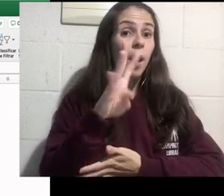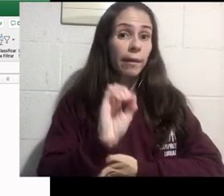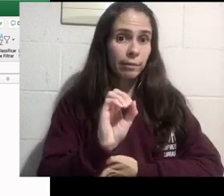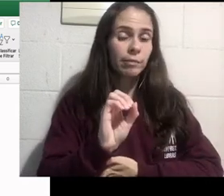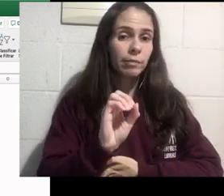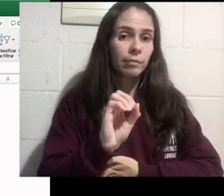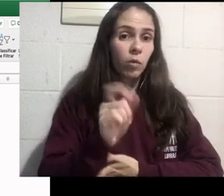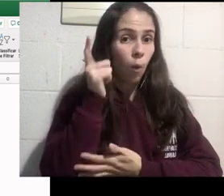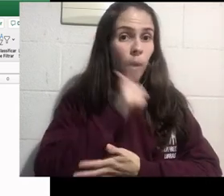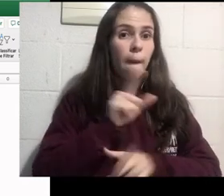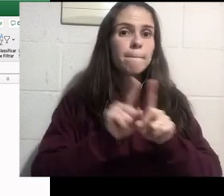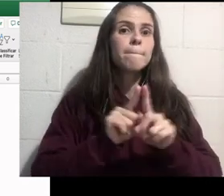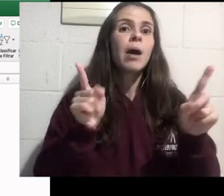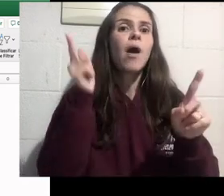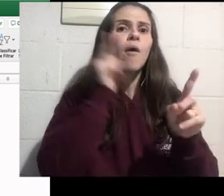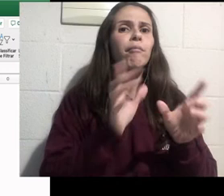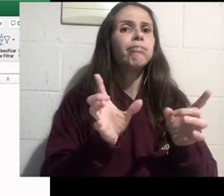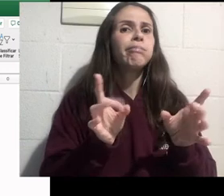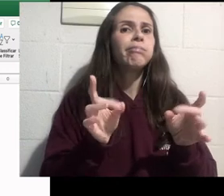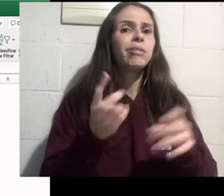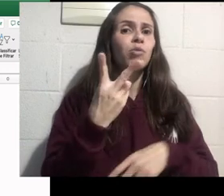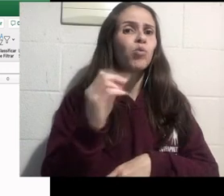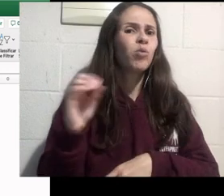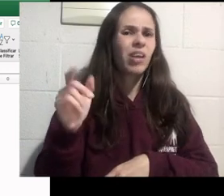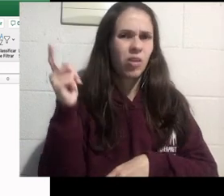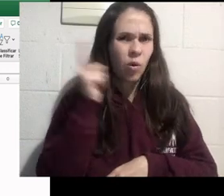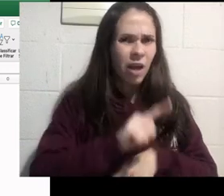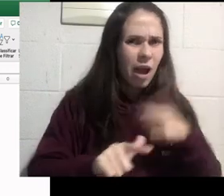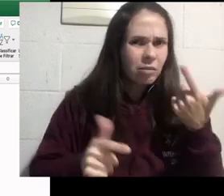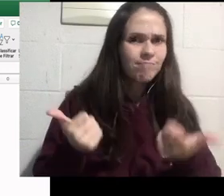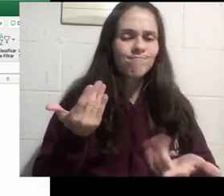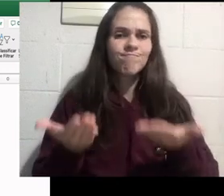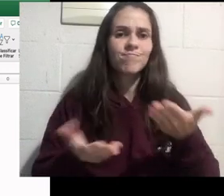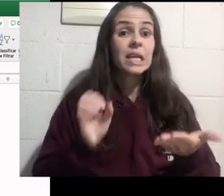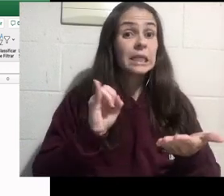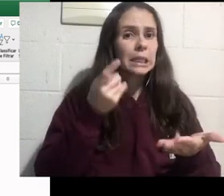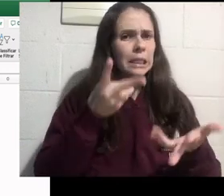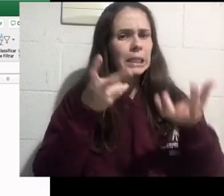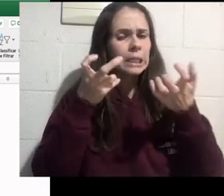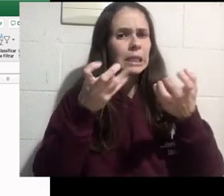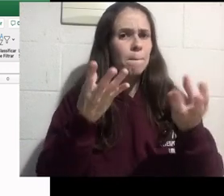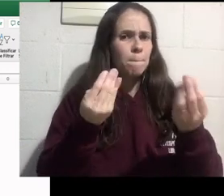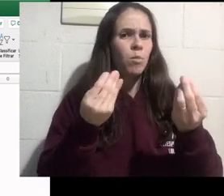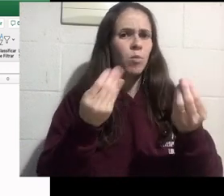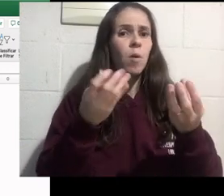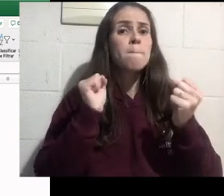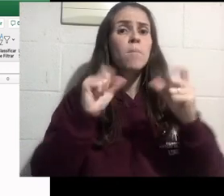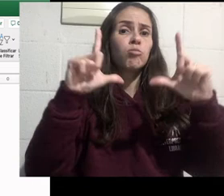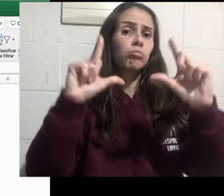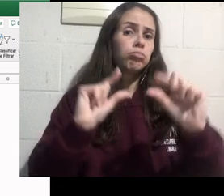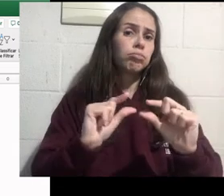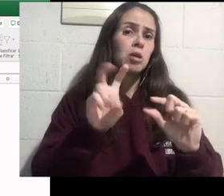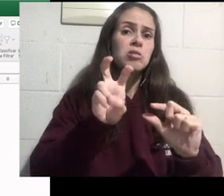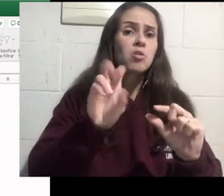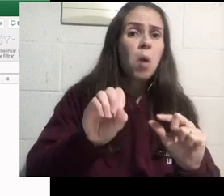Mas daí conseguir vender 200 ações, será que se consegue? Bom, se achou muito, dá para diminuir, sei lá, para